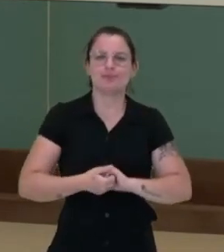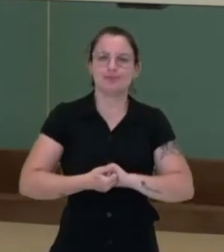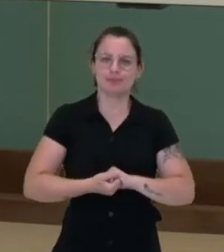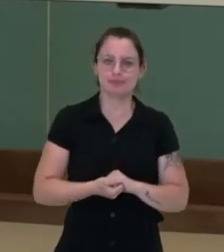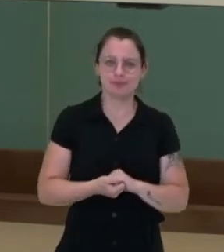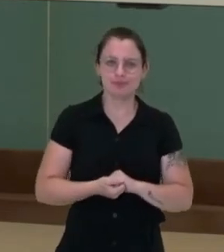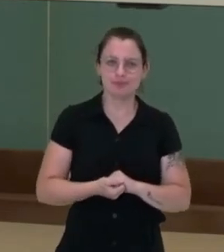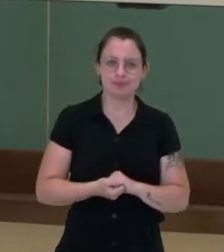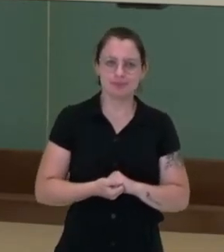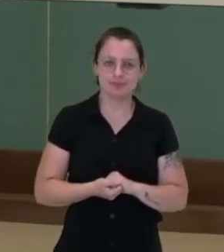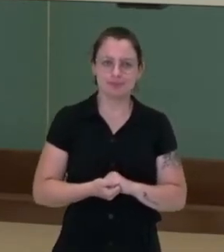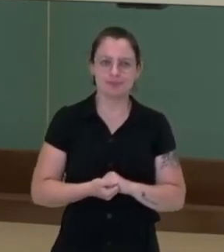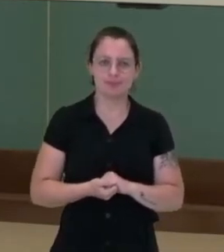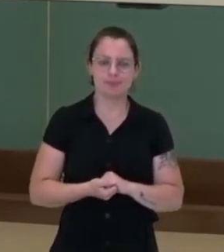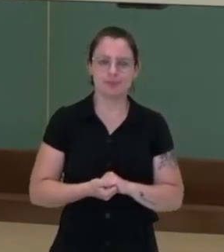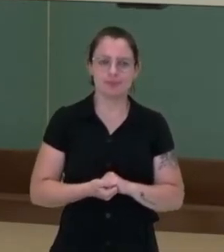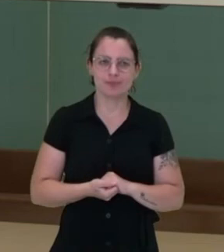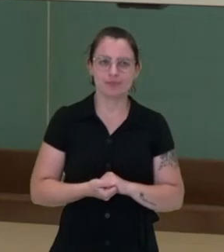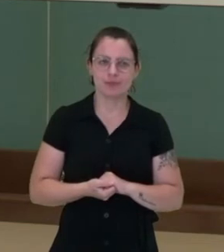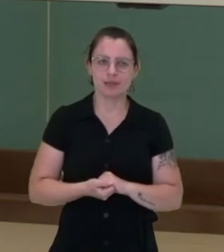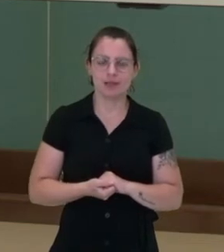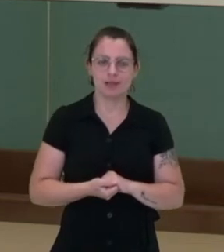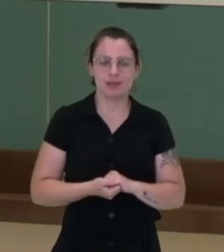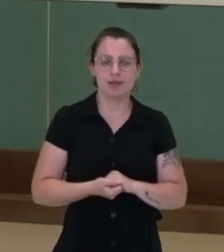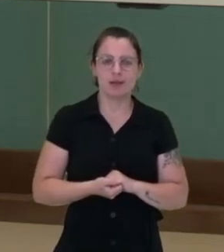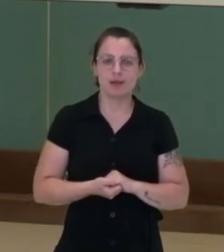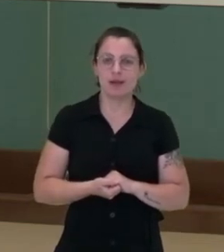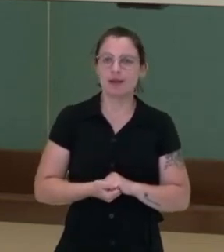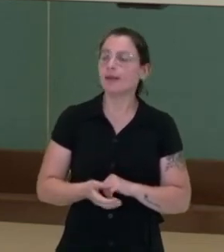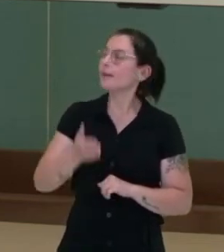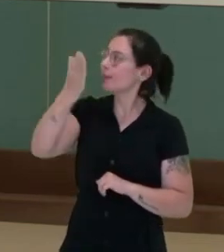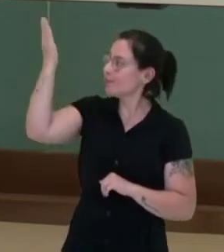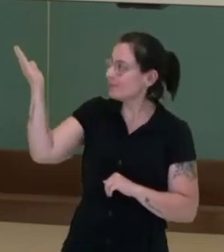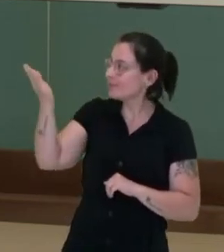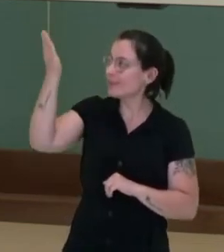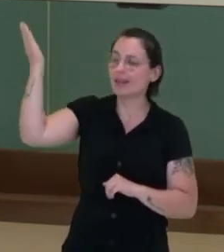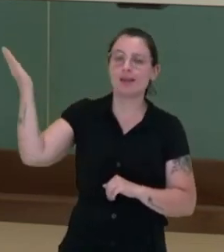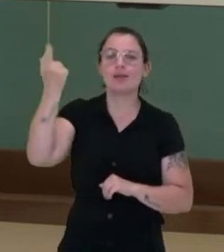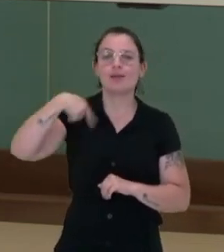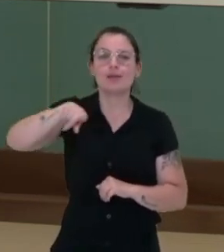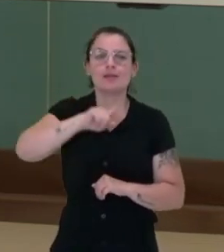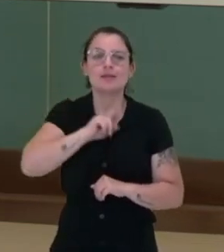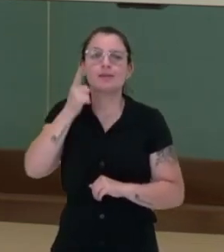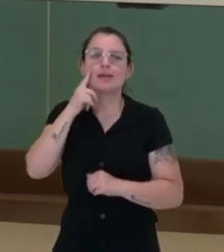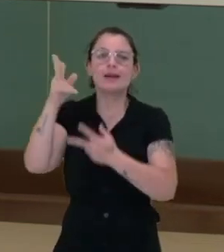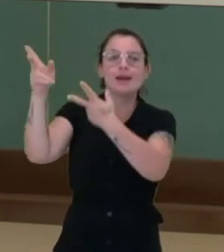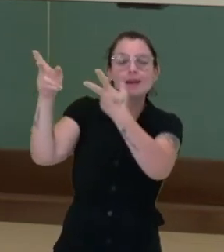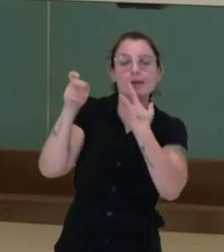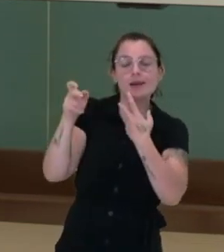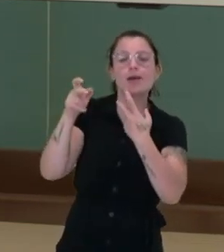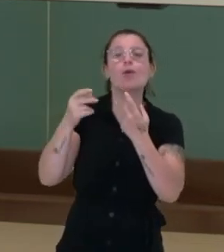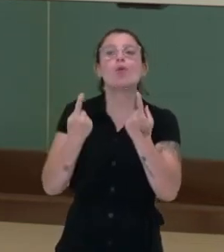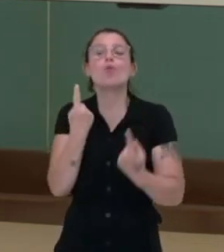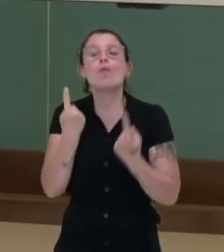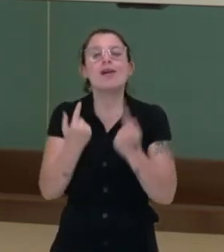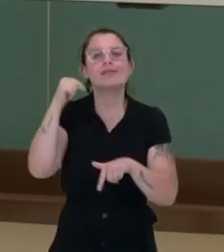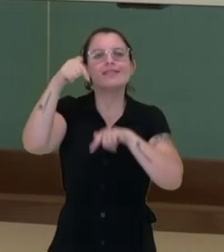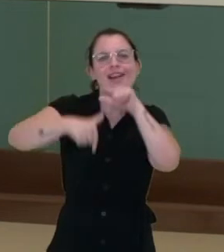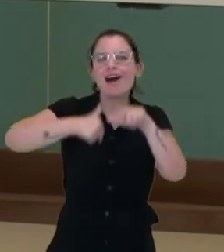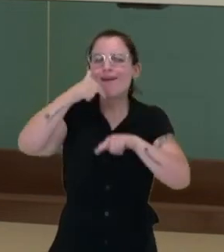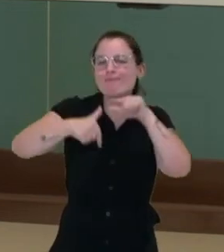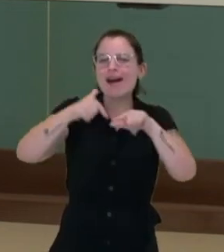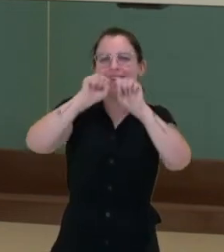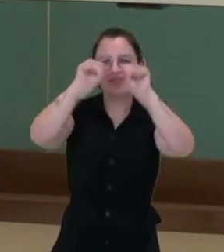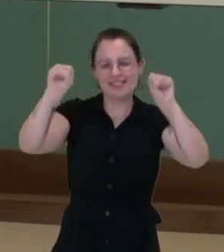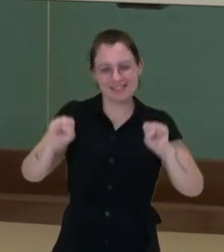Então, aqui a gente percebe uma função do sistema respiratório. Porém, ele